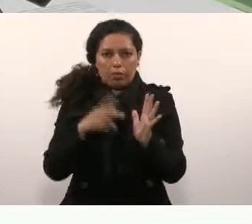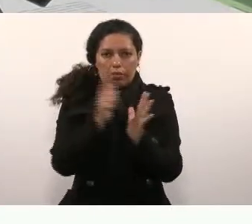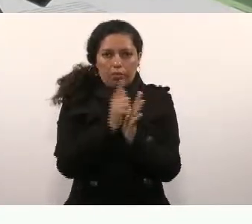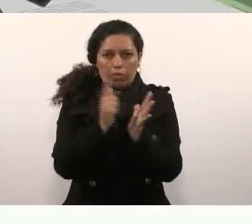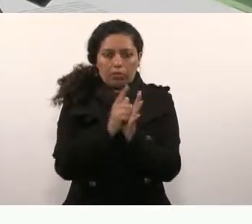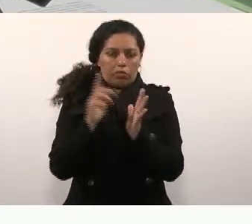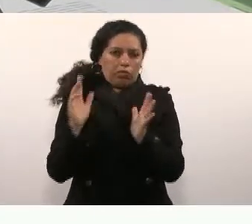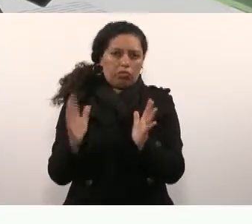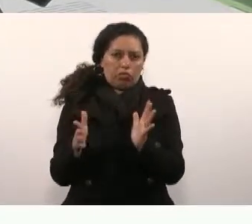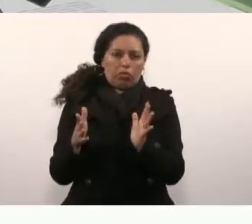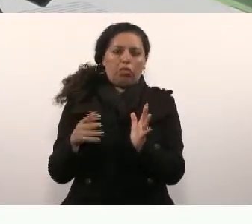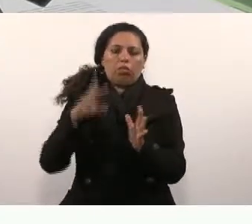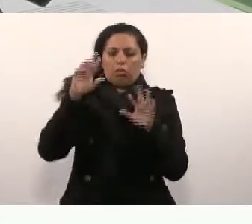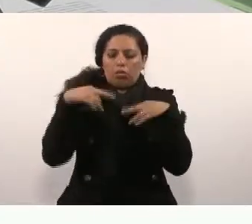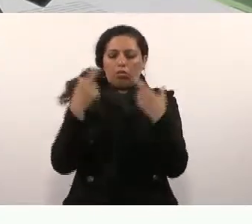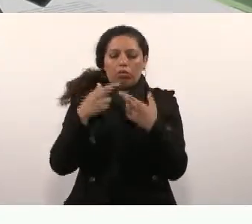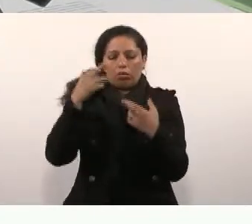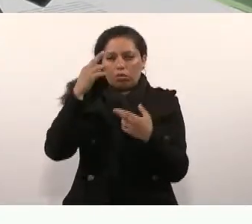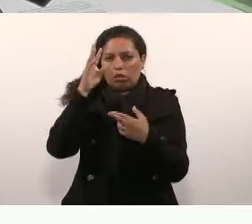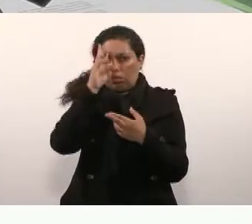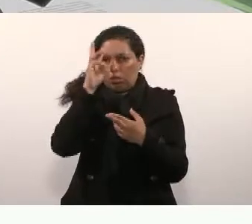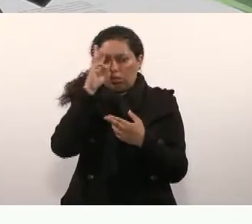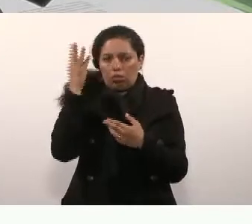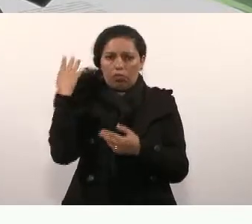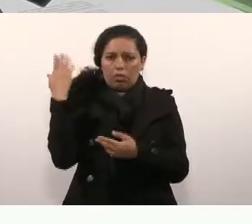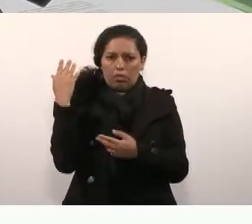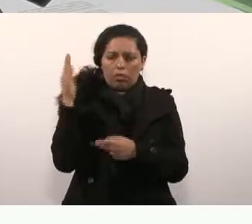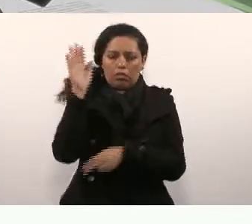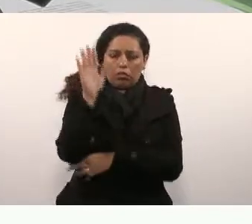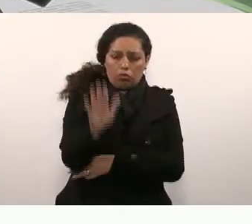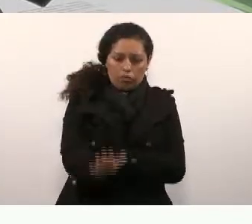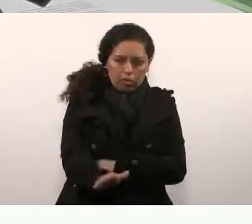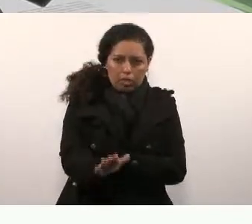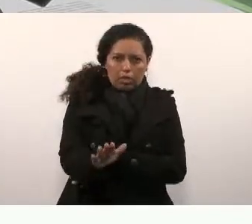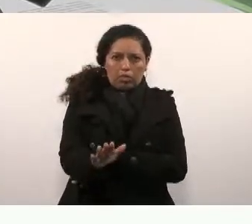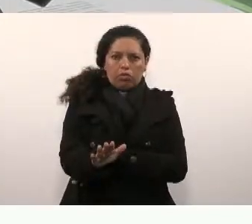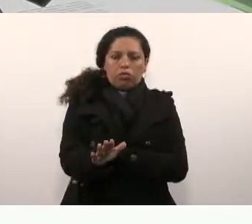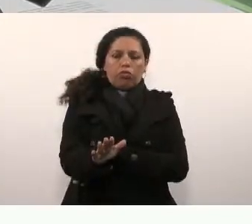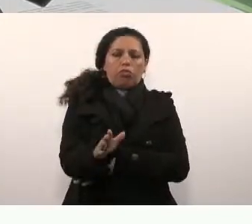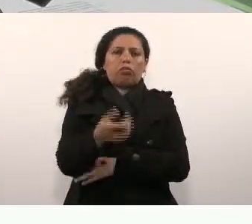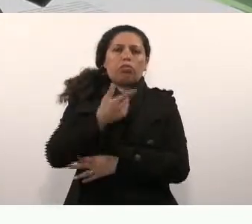aconteceu na terça-feira, né, no final da tarde, depois da ordem do dia,